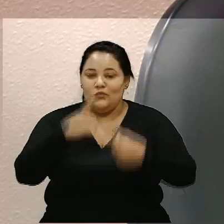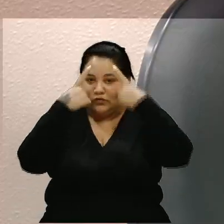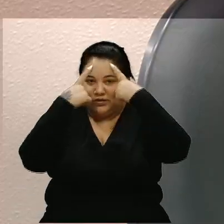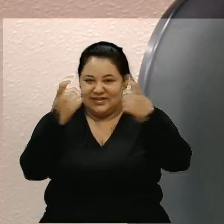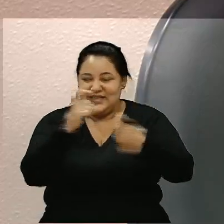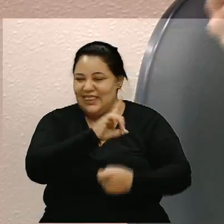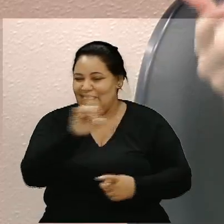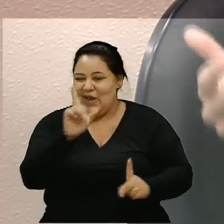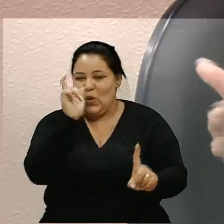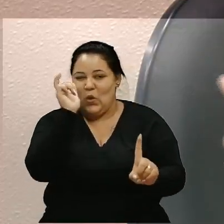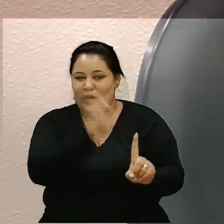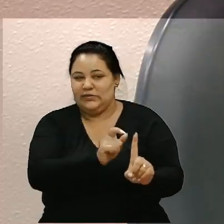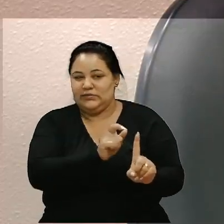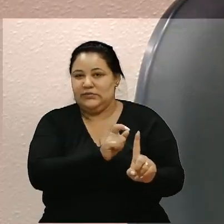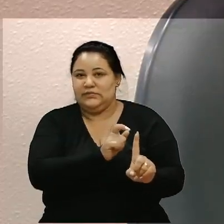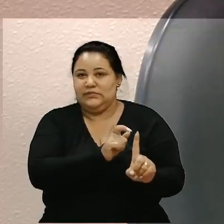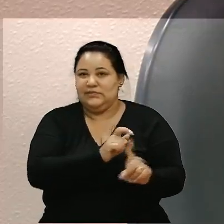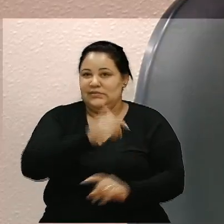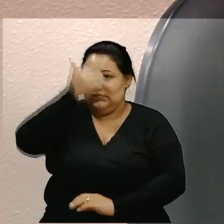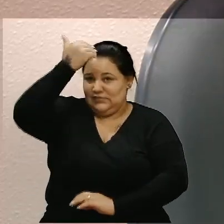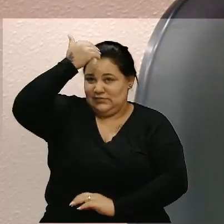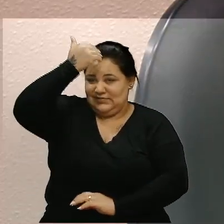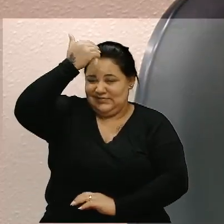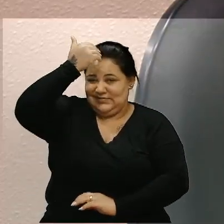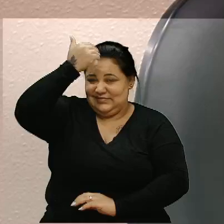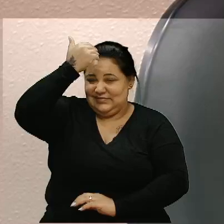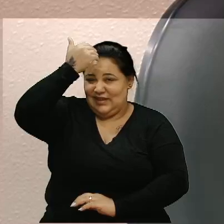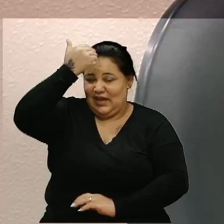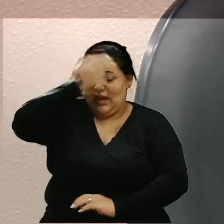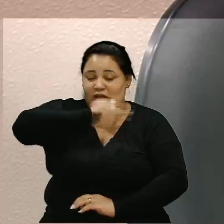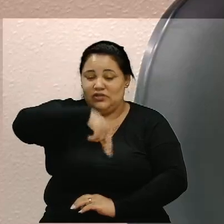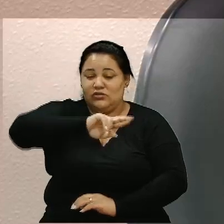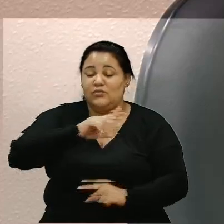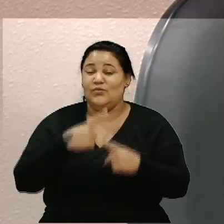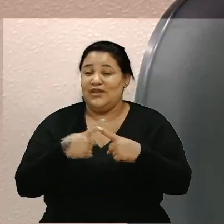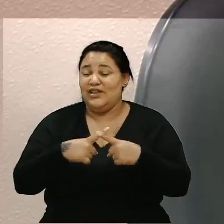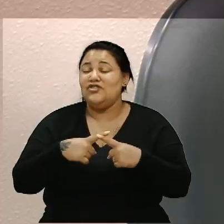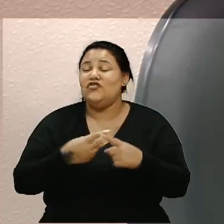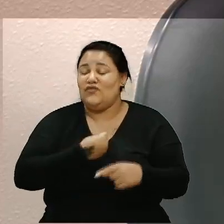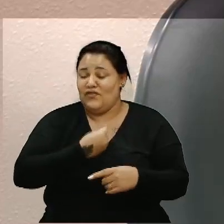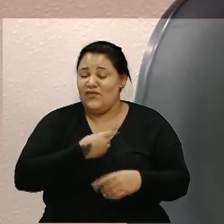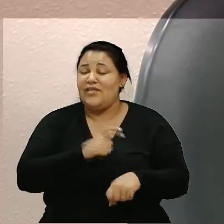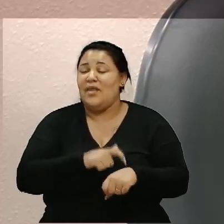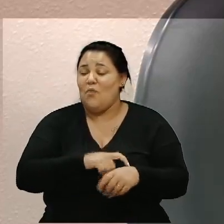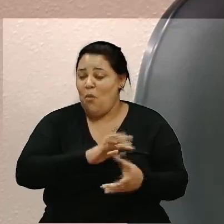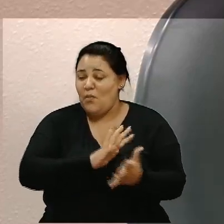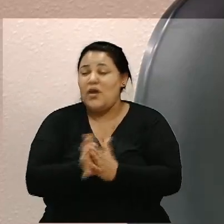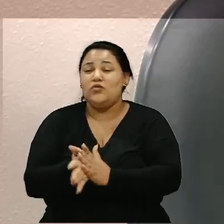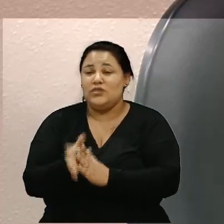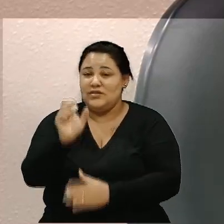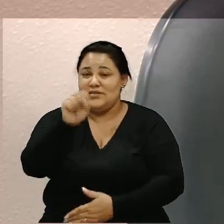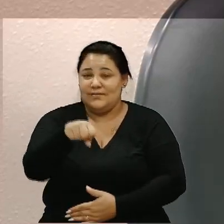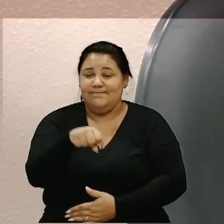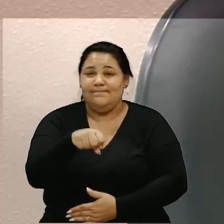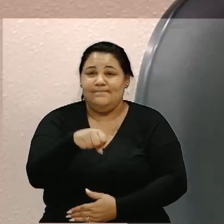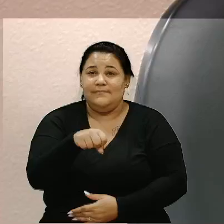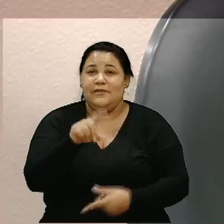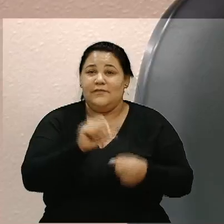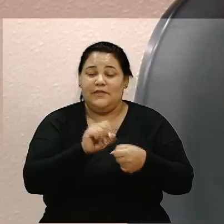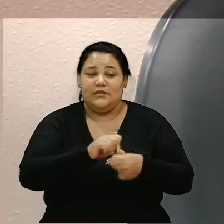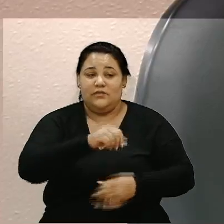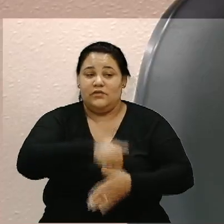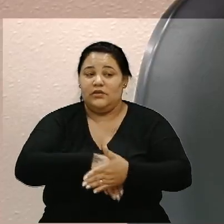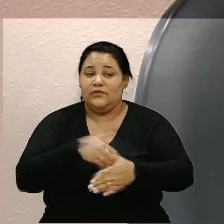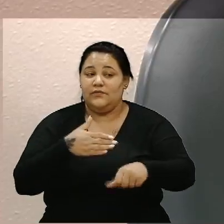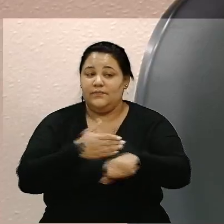agressão, a tolerância religiosa, porque vivemos tempos de intolerância, é um elemento, sim, que me faz votar